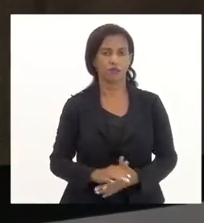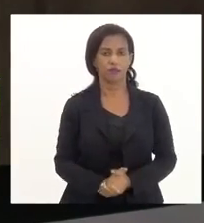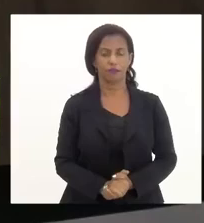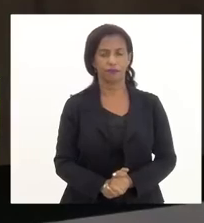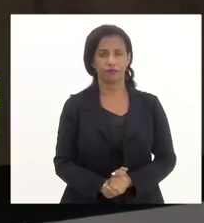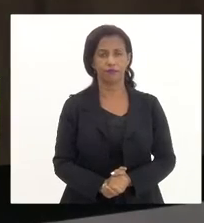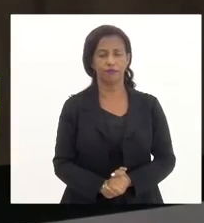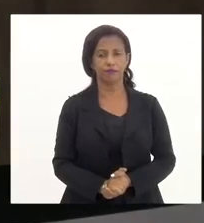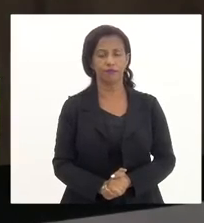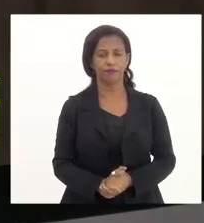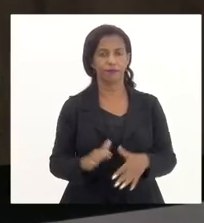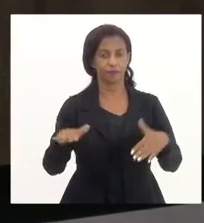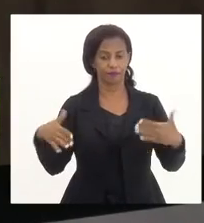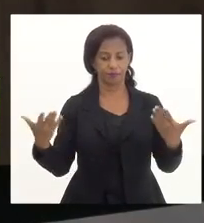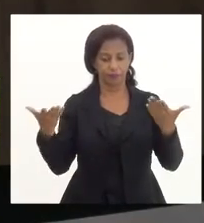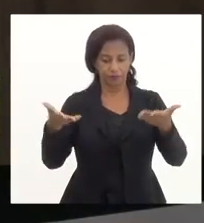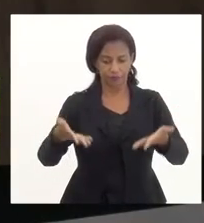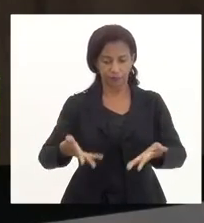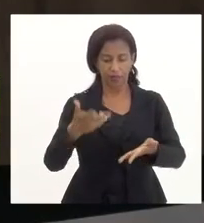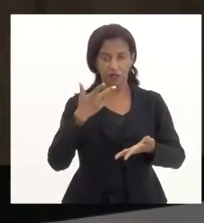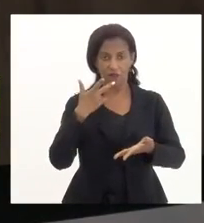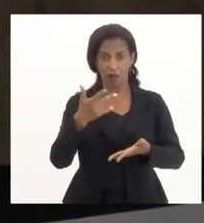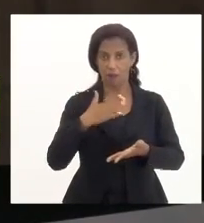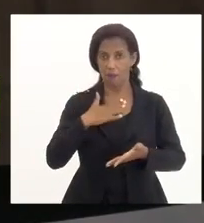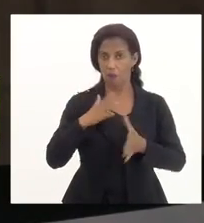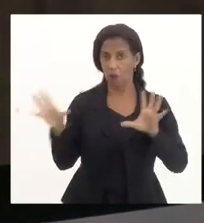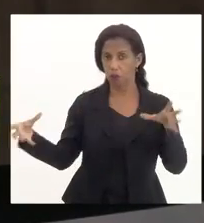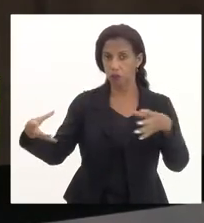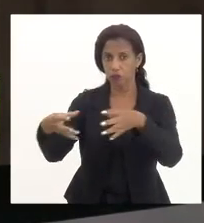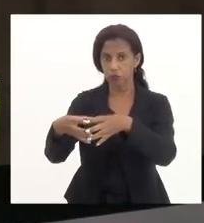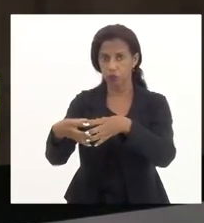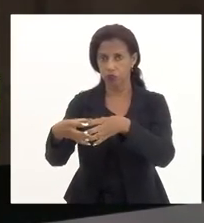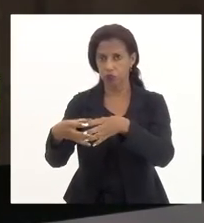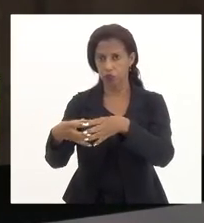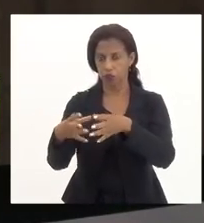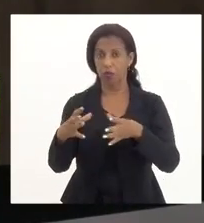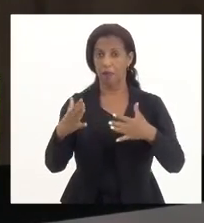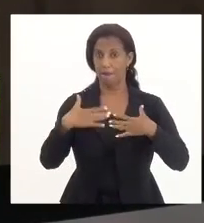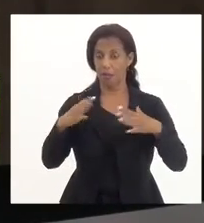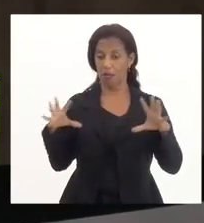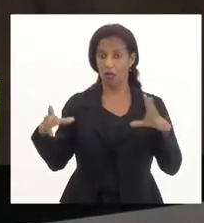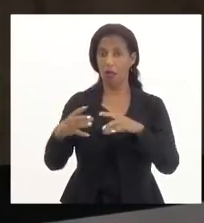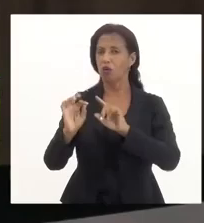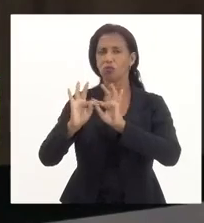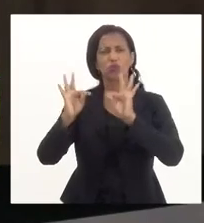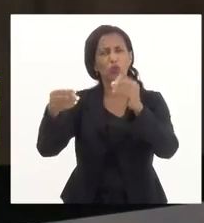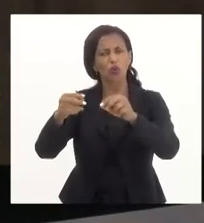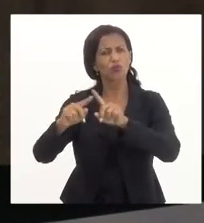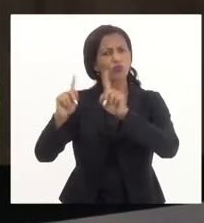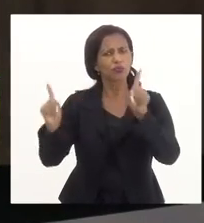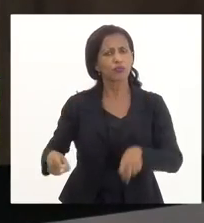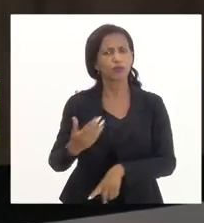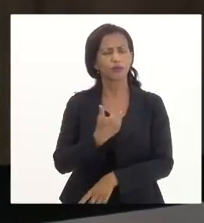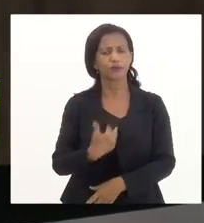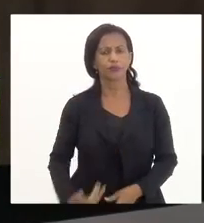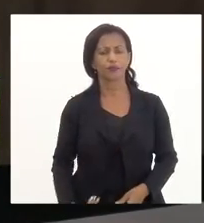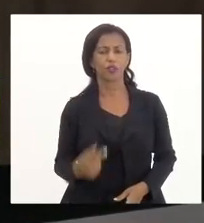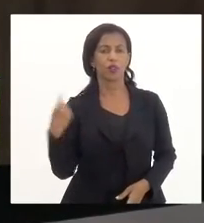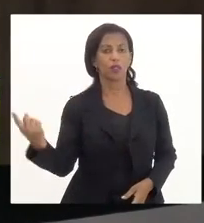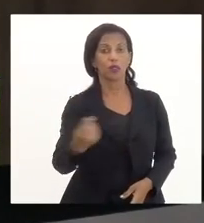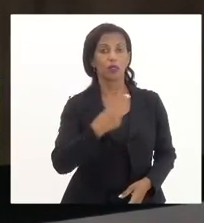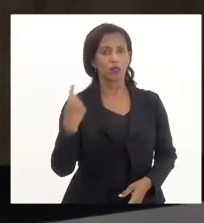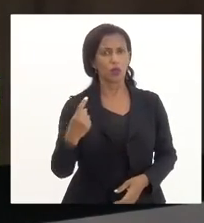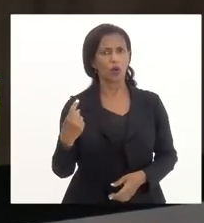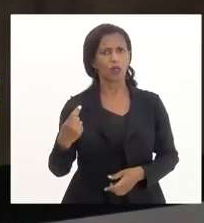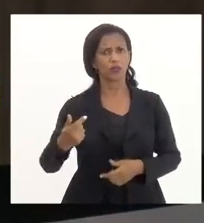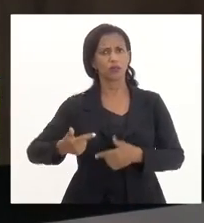então eu quero aqui falar para mim é categoria principalmente mas não sou a minha categoria A todos servidores o que